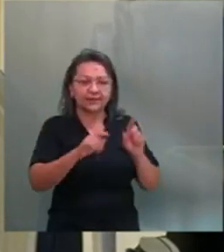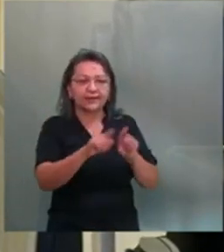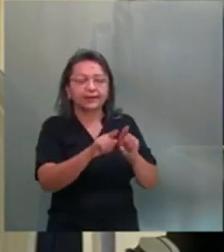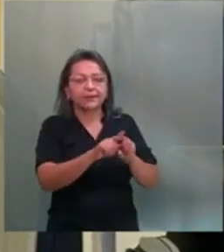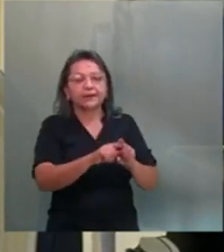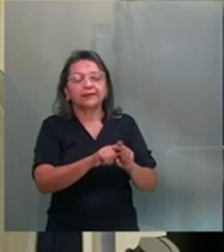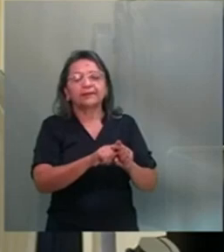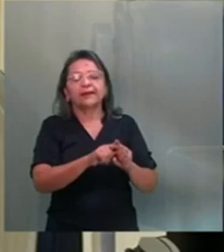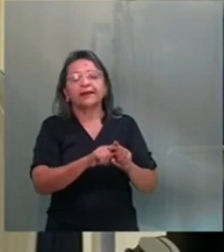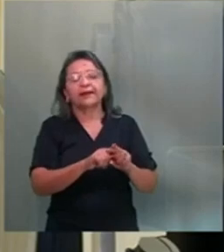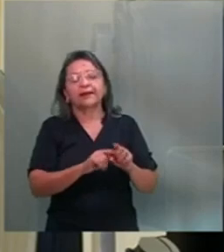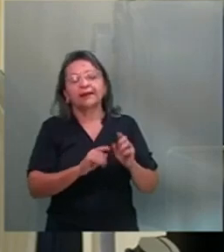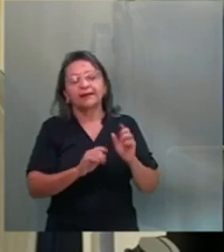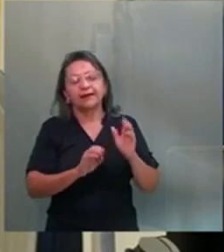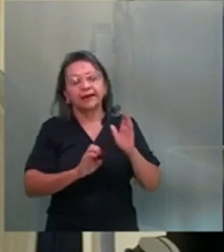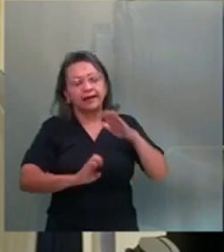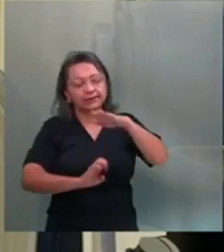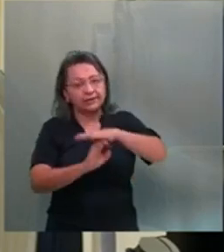Agência Senado.